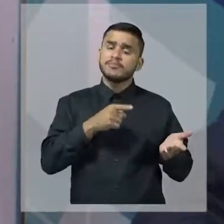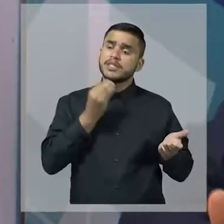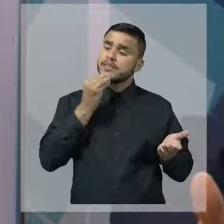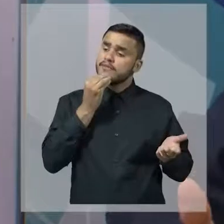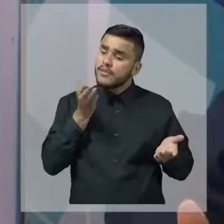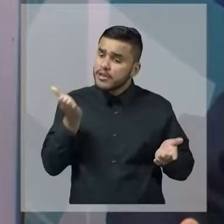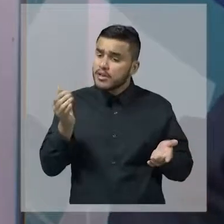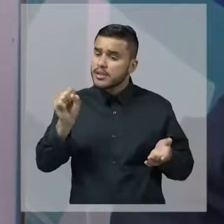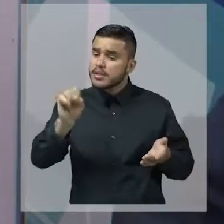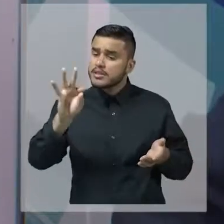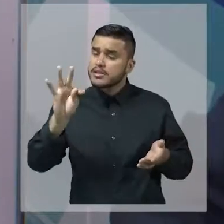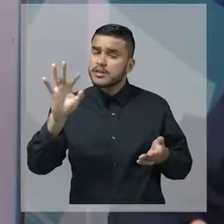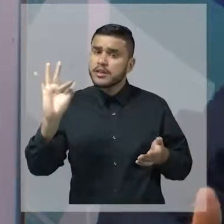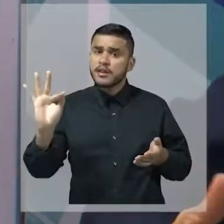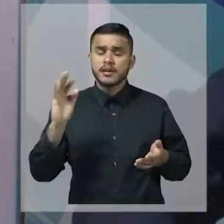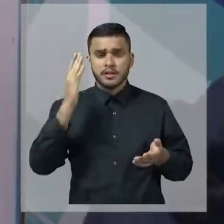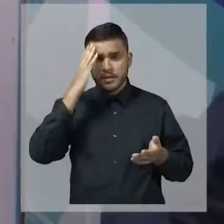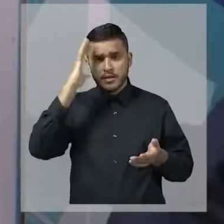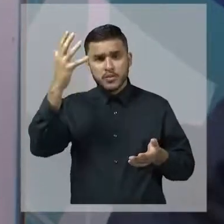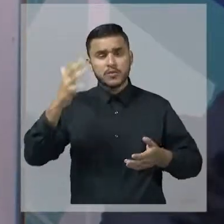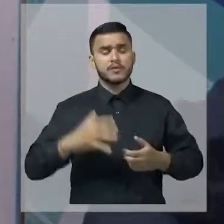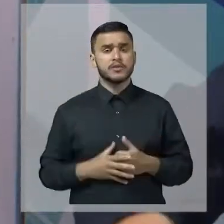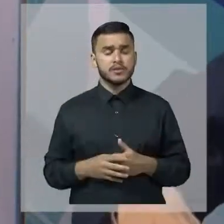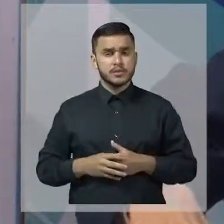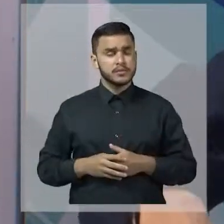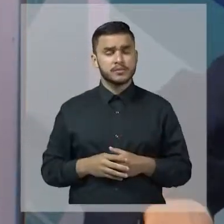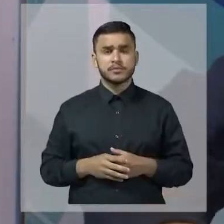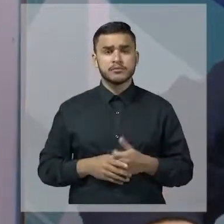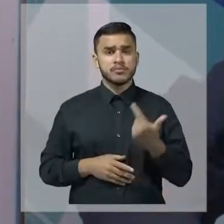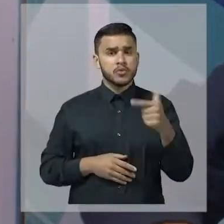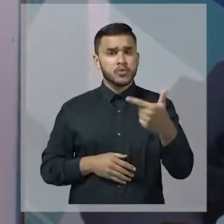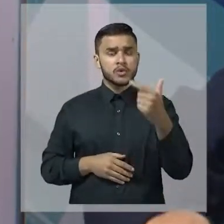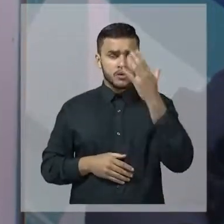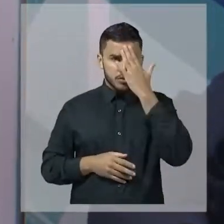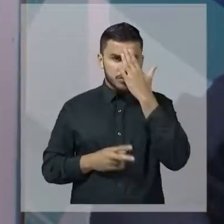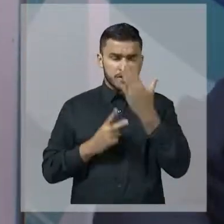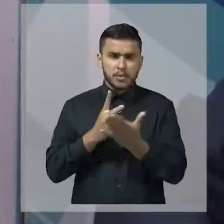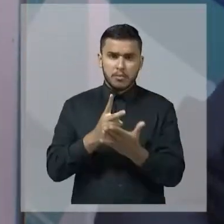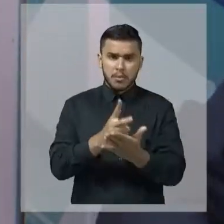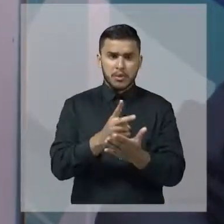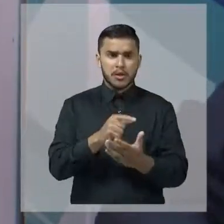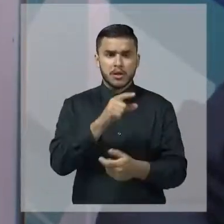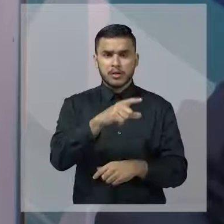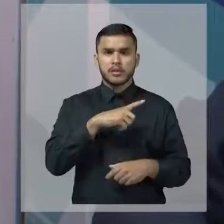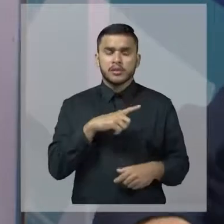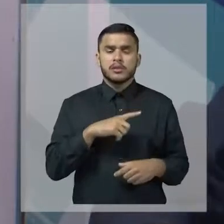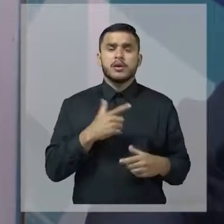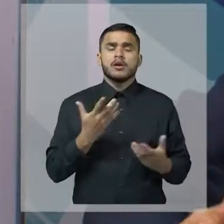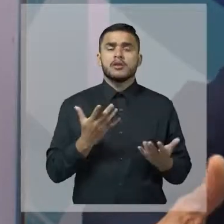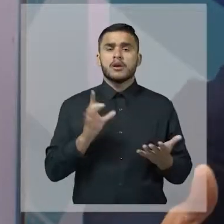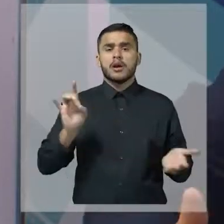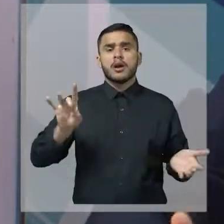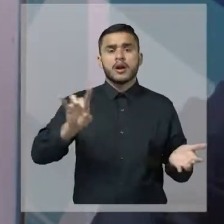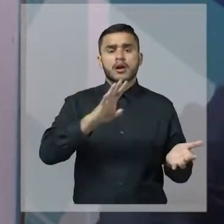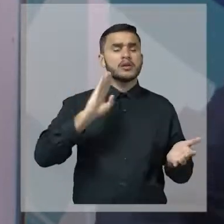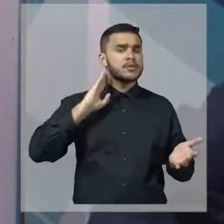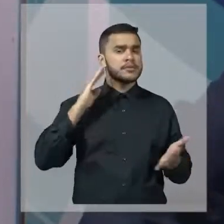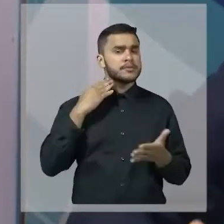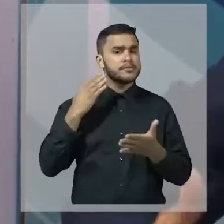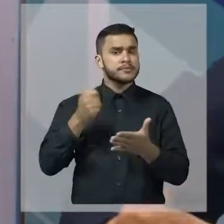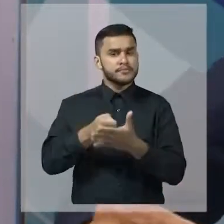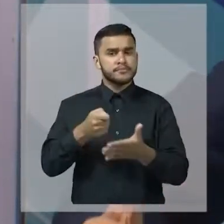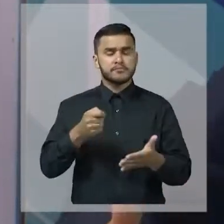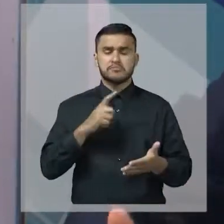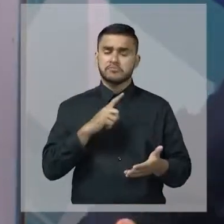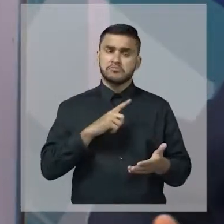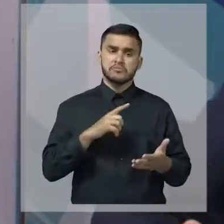A Justiça Eleitoral, ela não tem sequer um quadro fixo de magistrados. Cada juiz atua 2 anos,